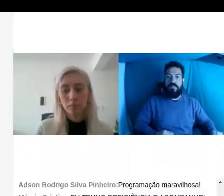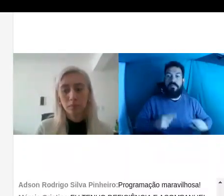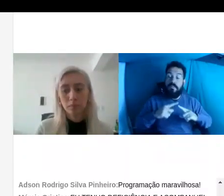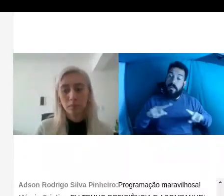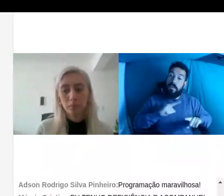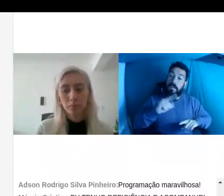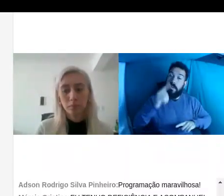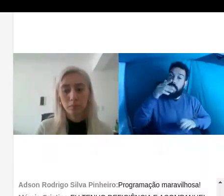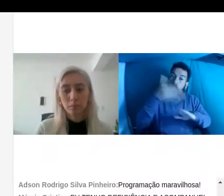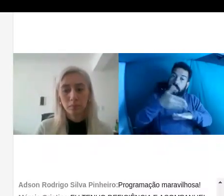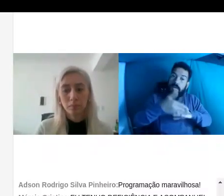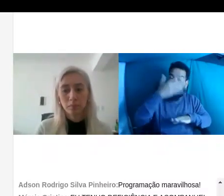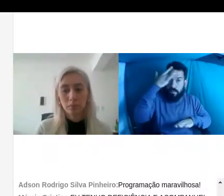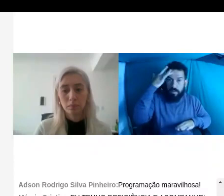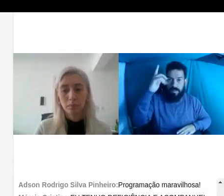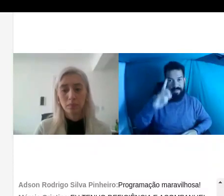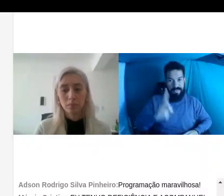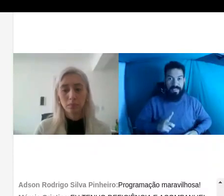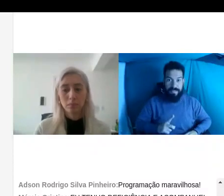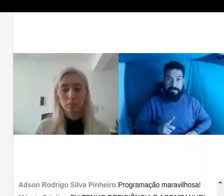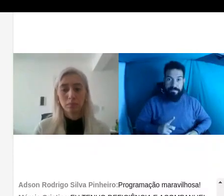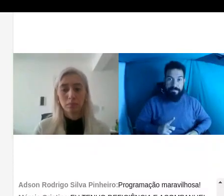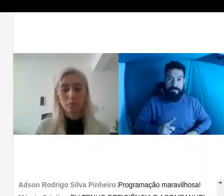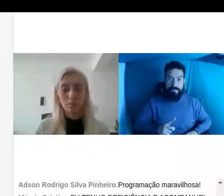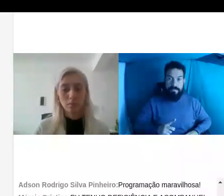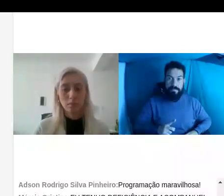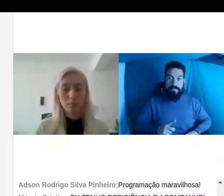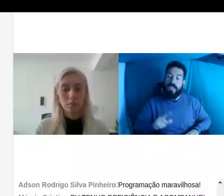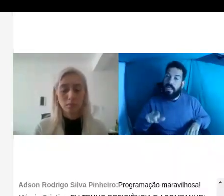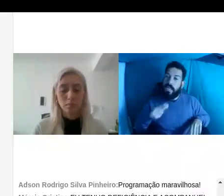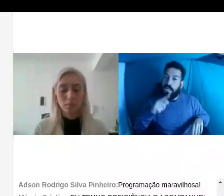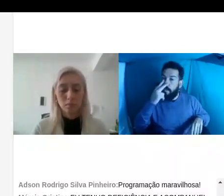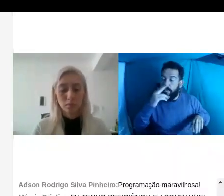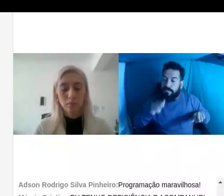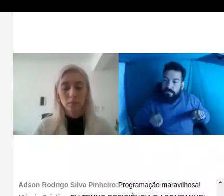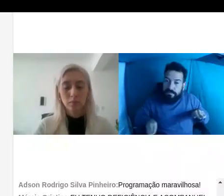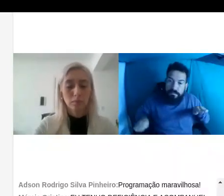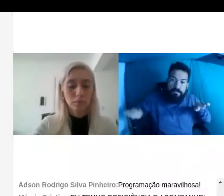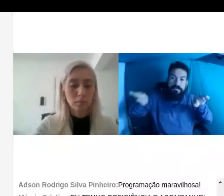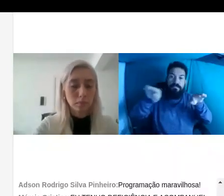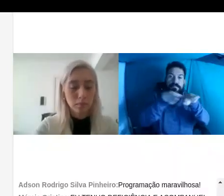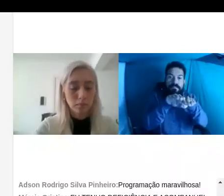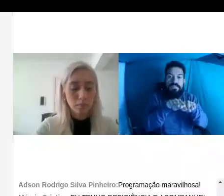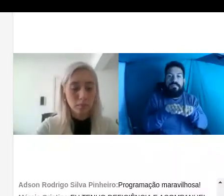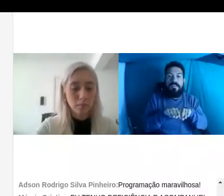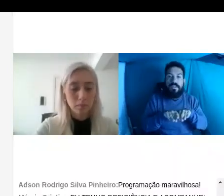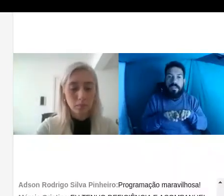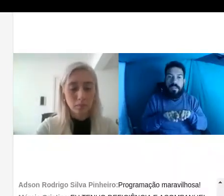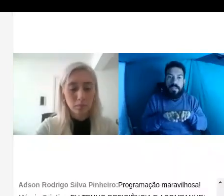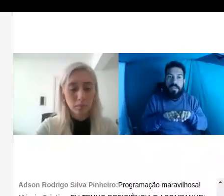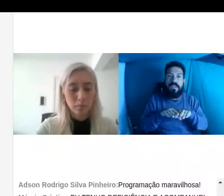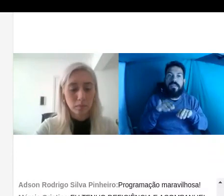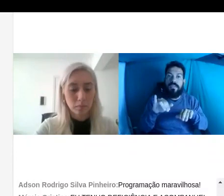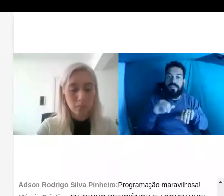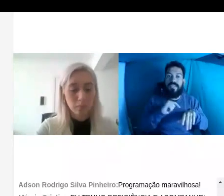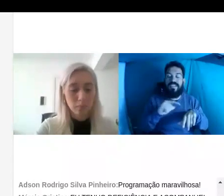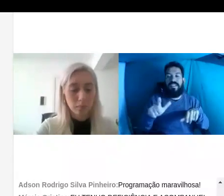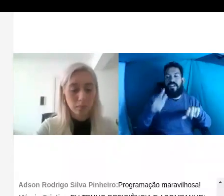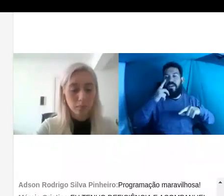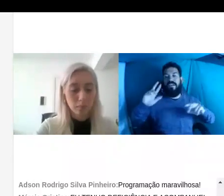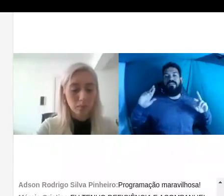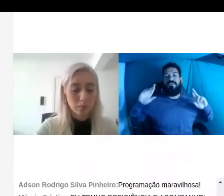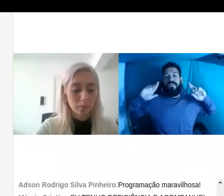deficiência, ou seja, nós nos igualamos na medida em que nós temos esse diferencial. E